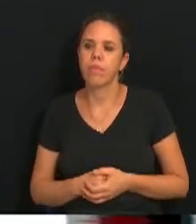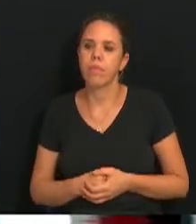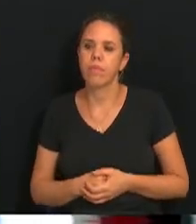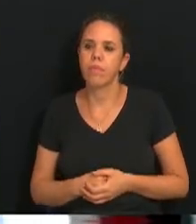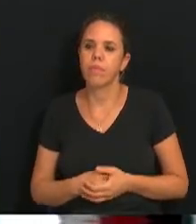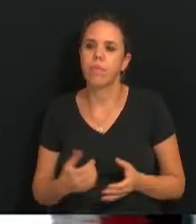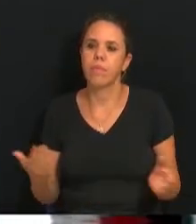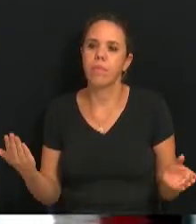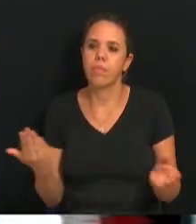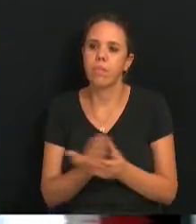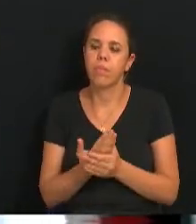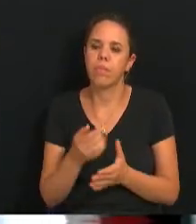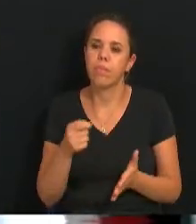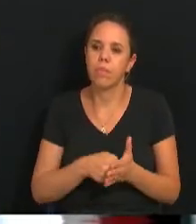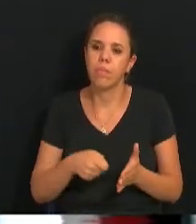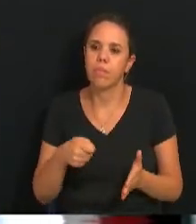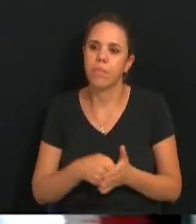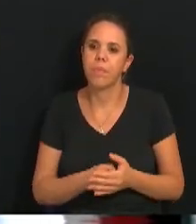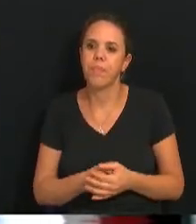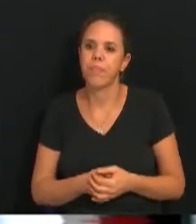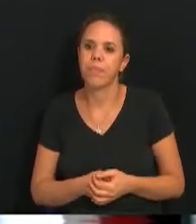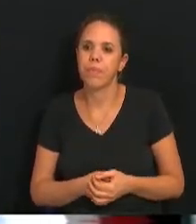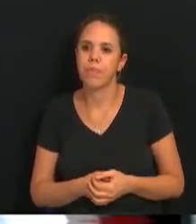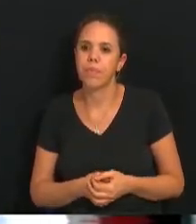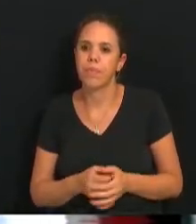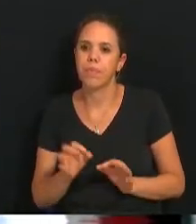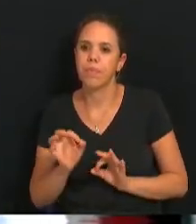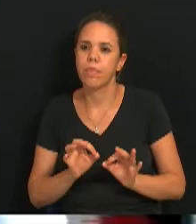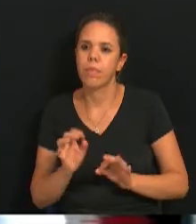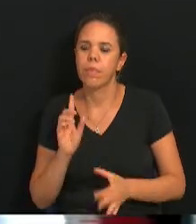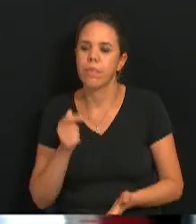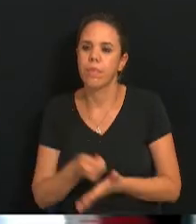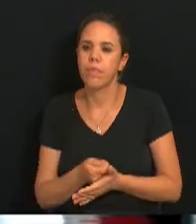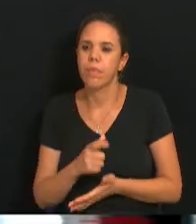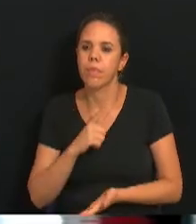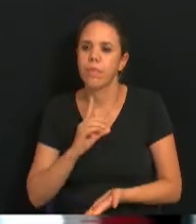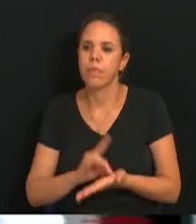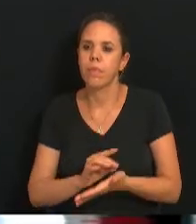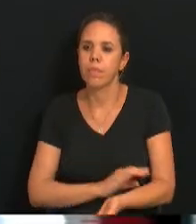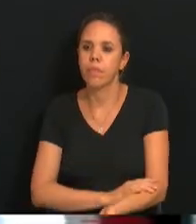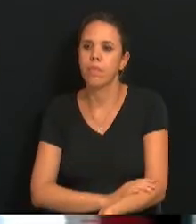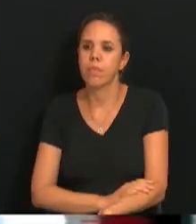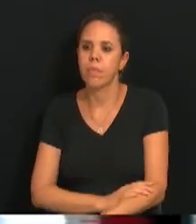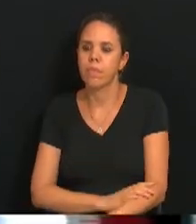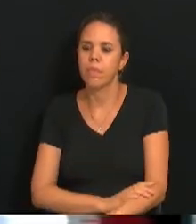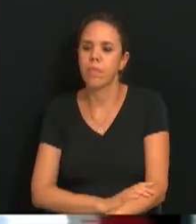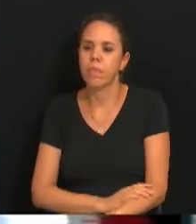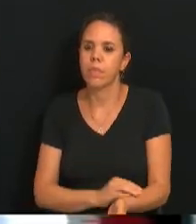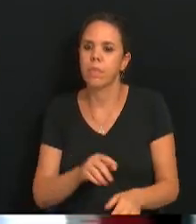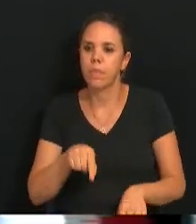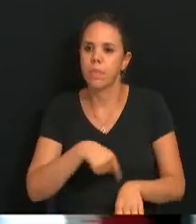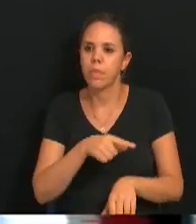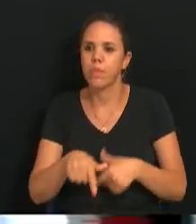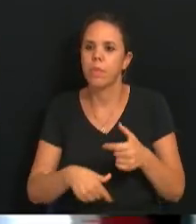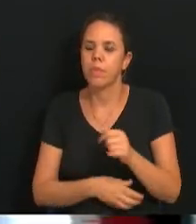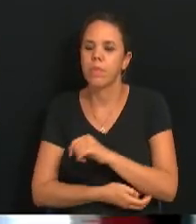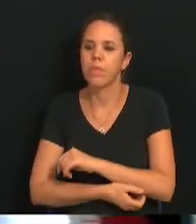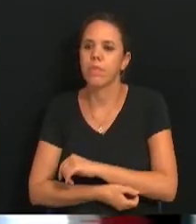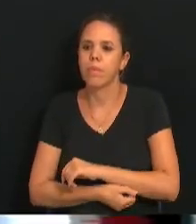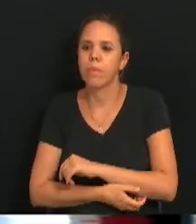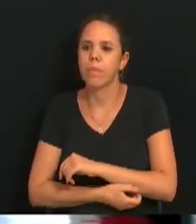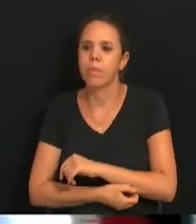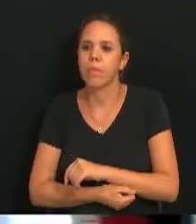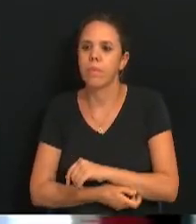processos das lutas, que para justamente garantir a efetivação das condições da jornada de trabalho sem